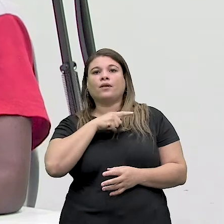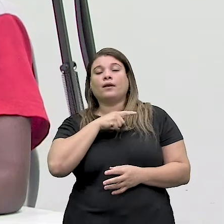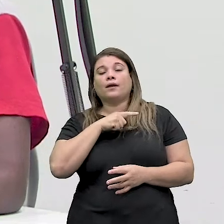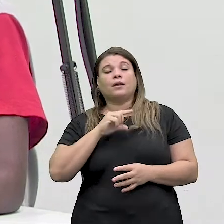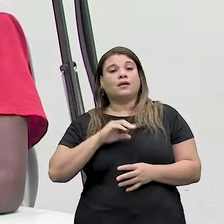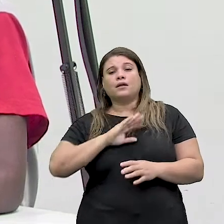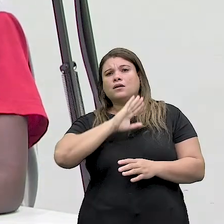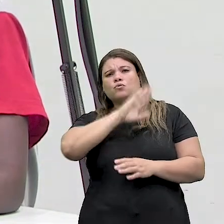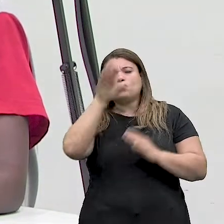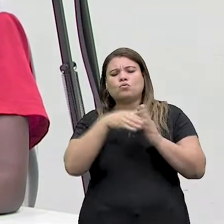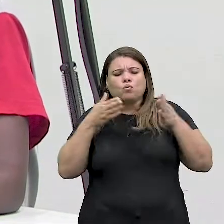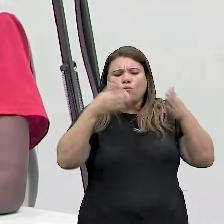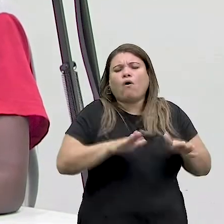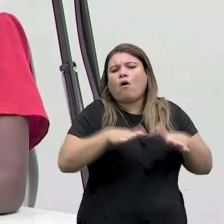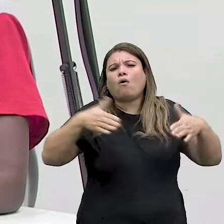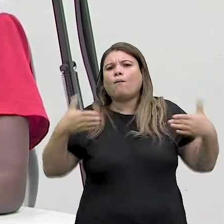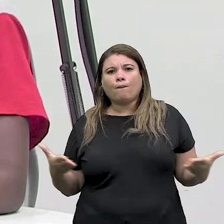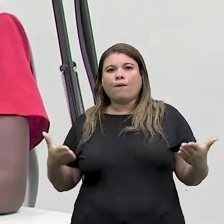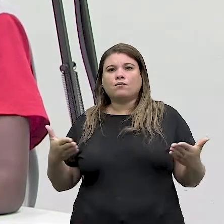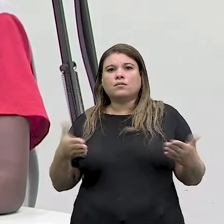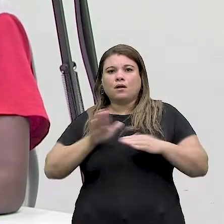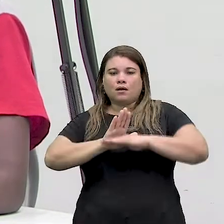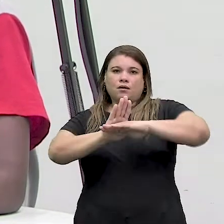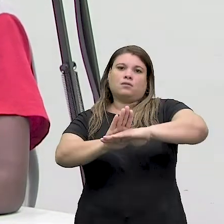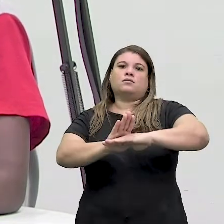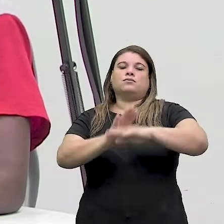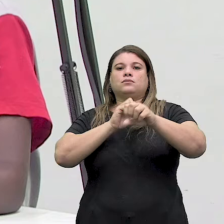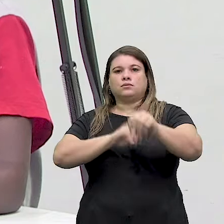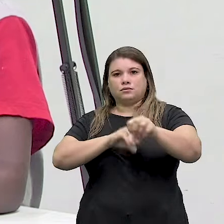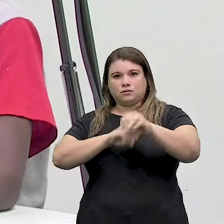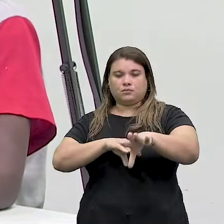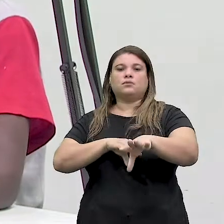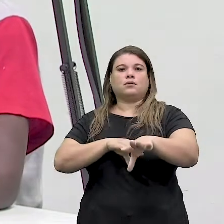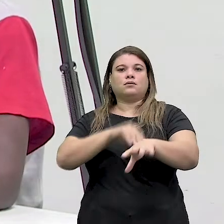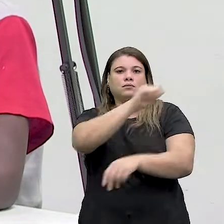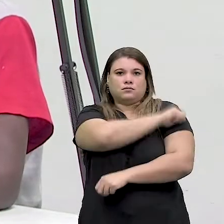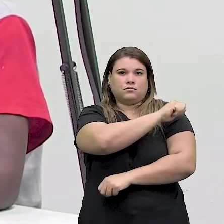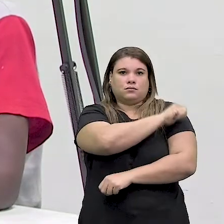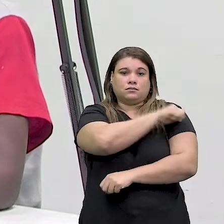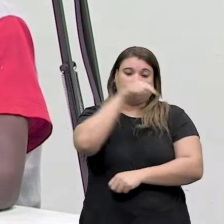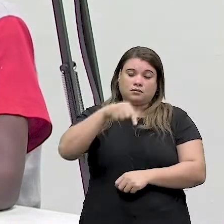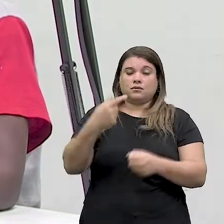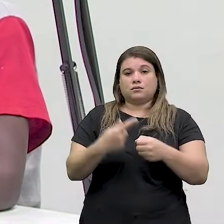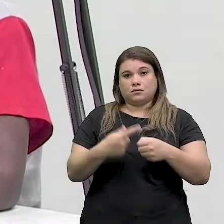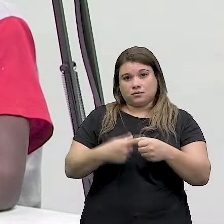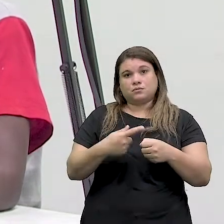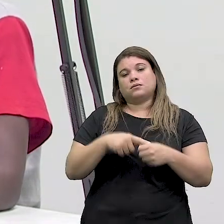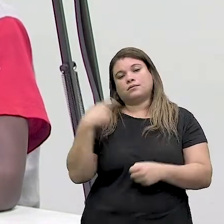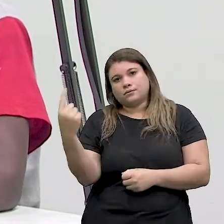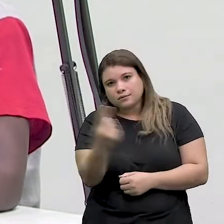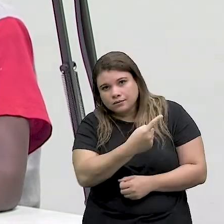nossa educação na linguagem dos nossos estudantes. Como não falar de educação e